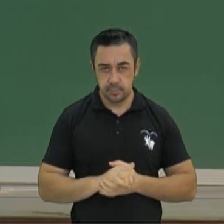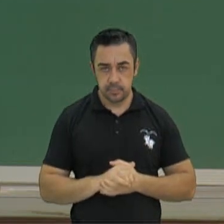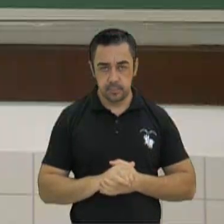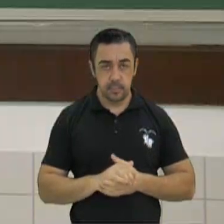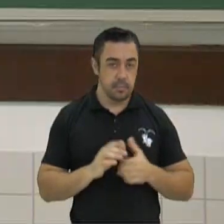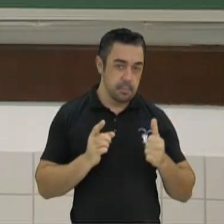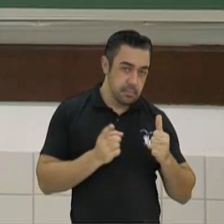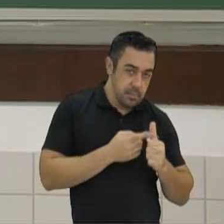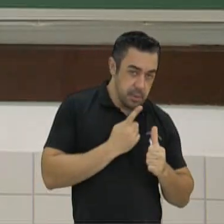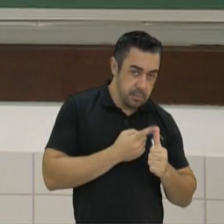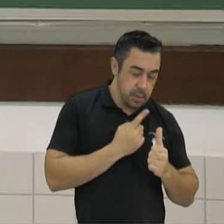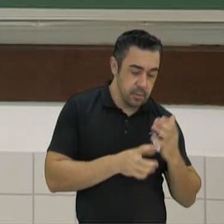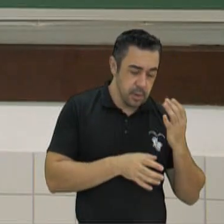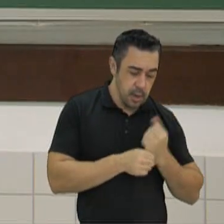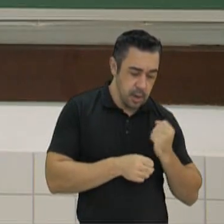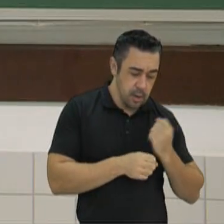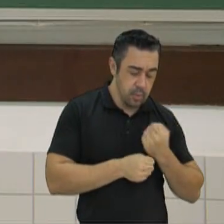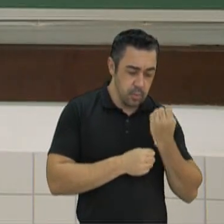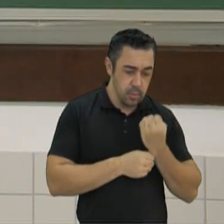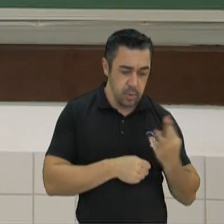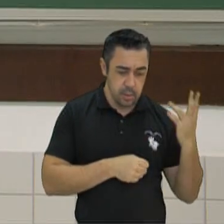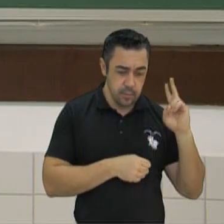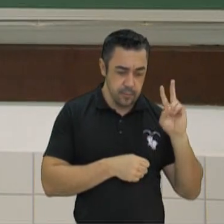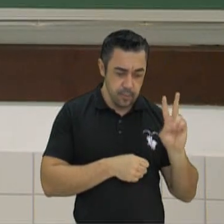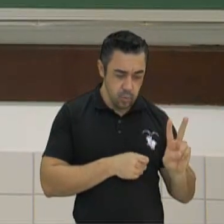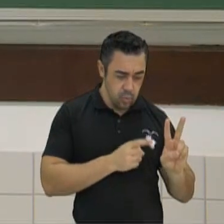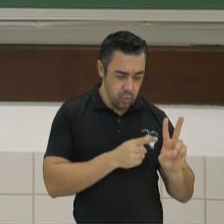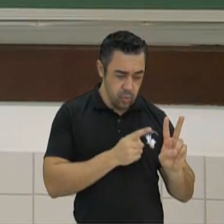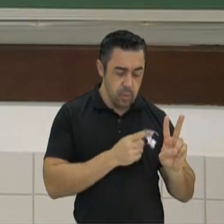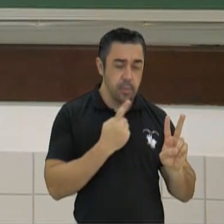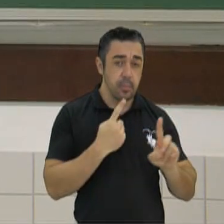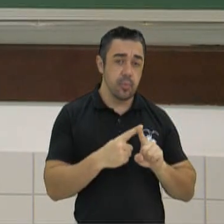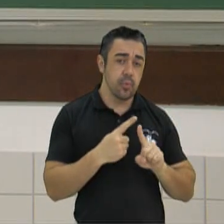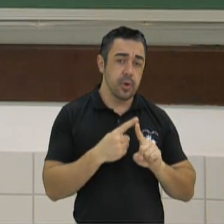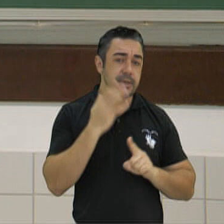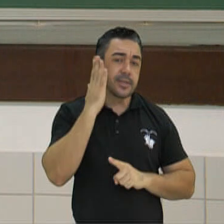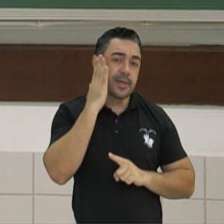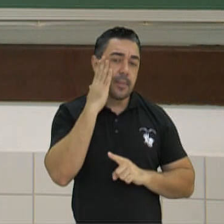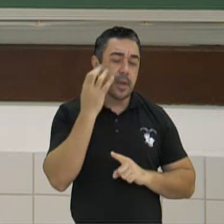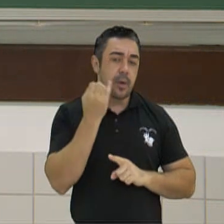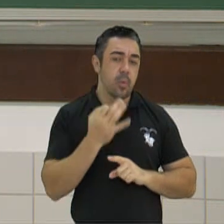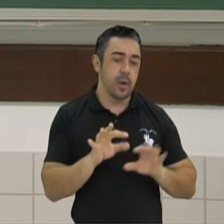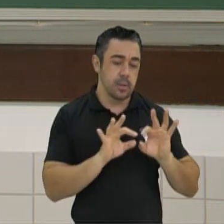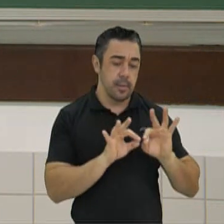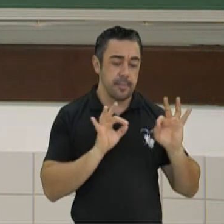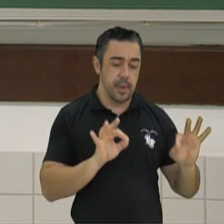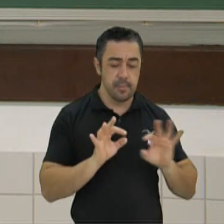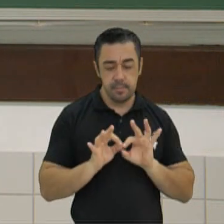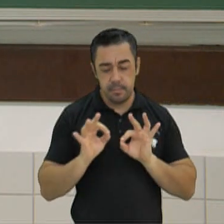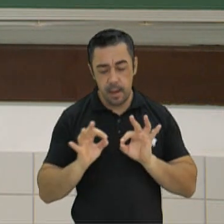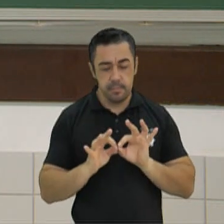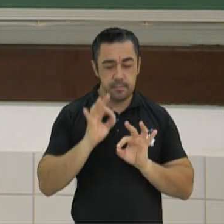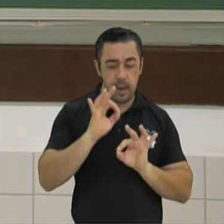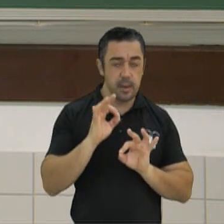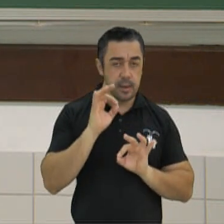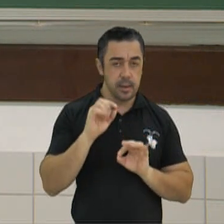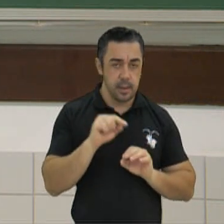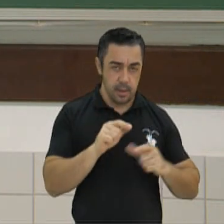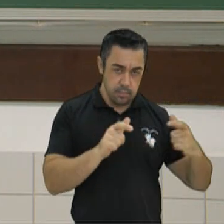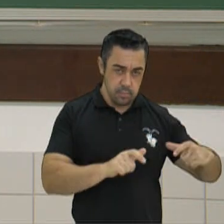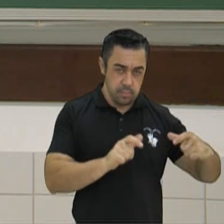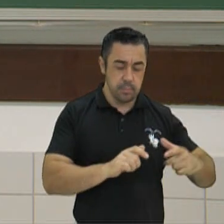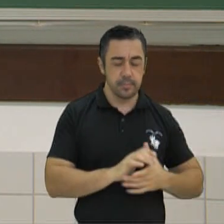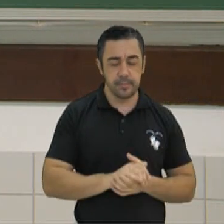realizamos? Primeiro, calculamos o volume porque nós tínhamos as medidas do tamanho, do espaço, né, do volume desse